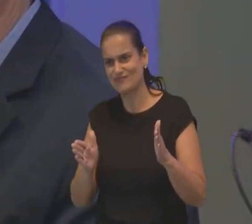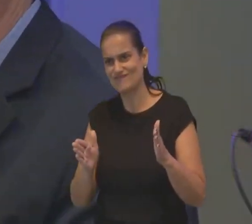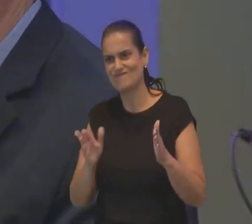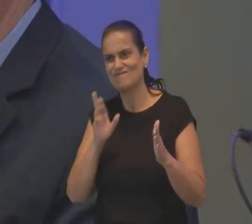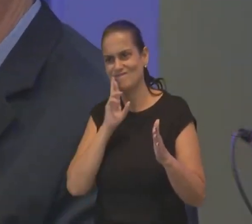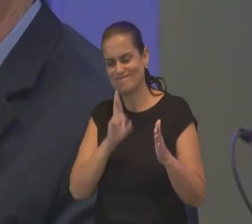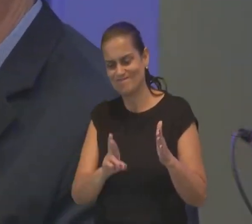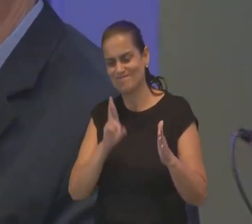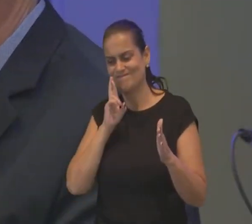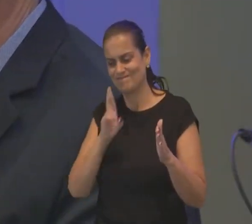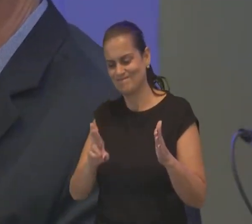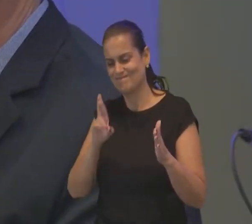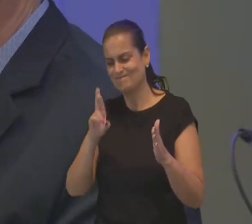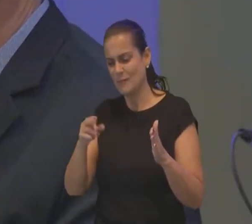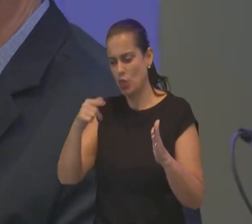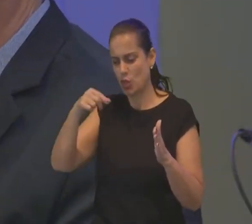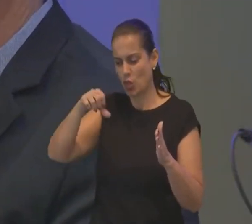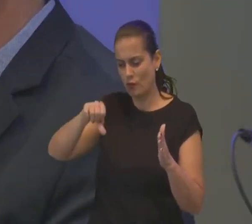97.